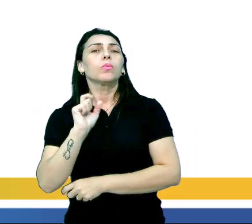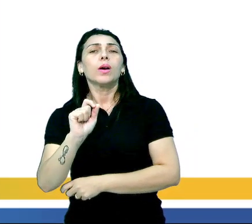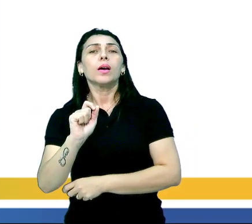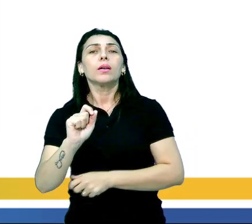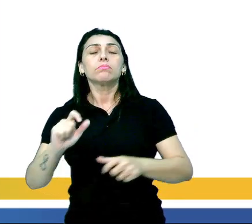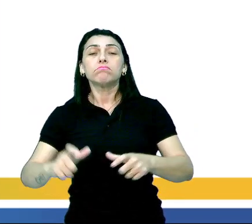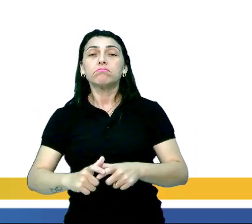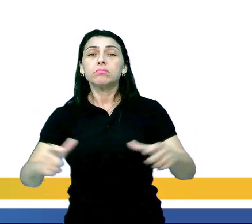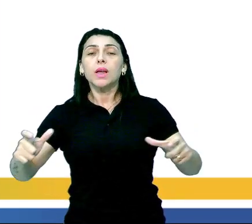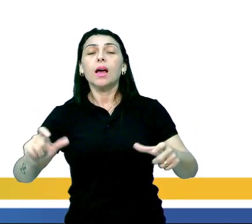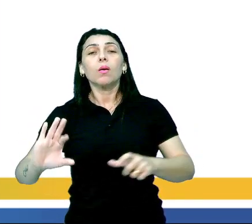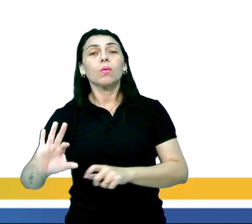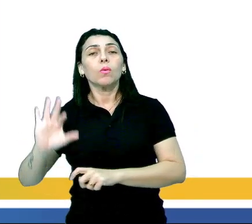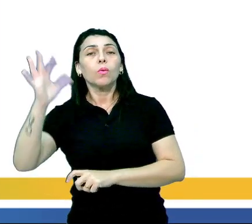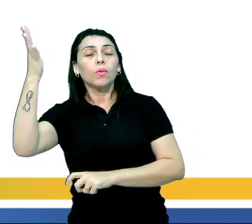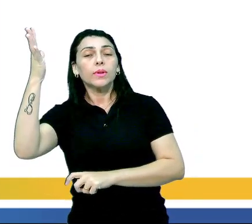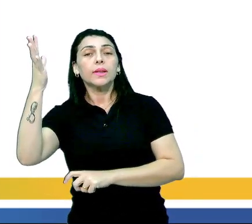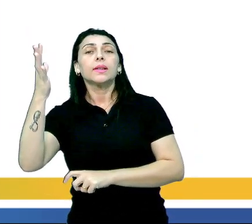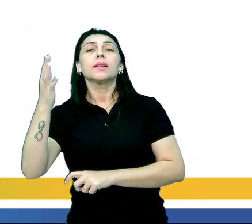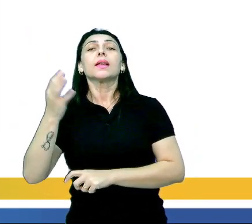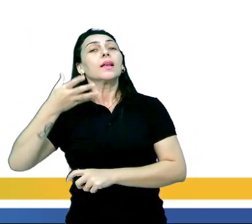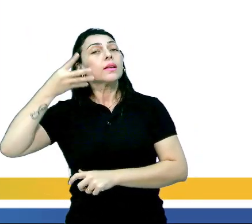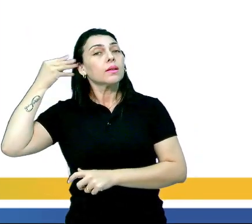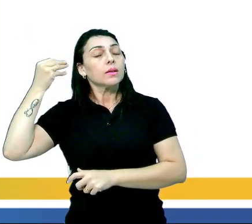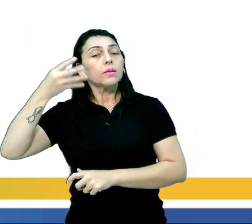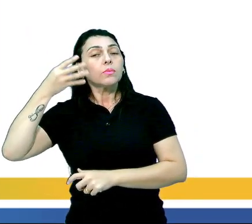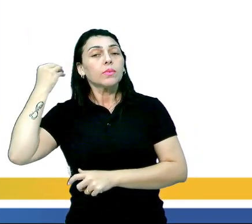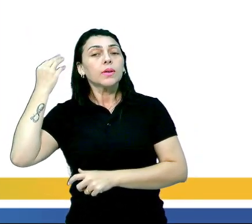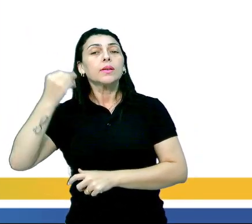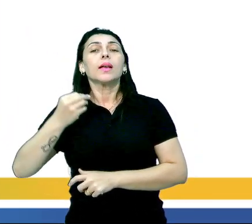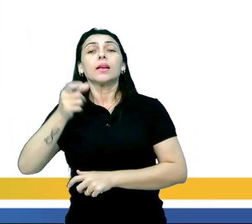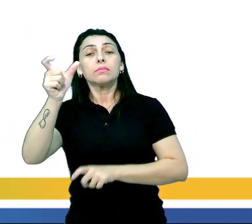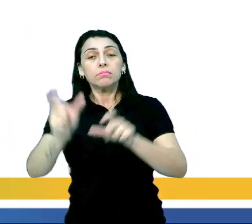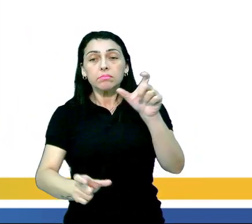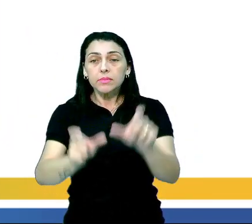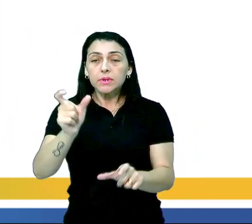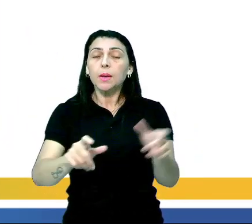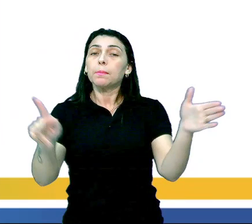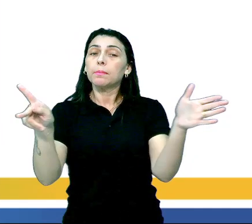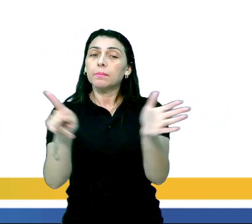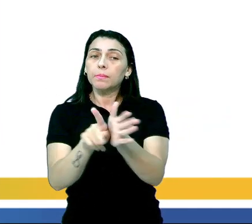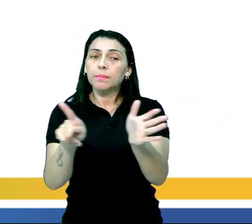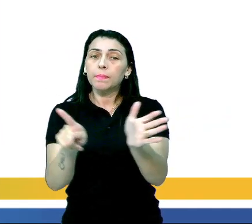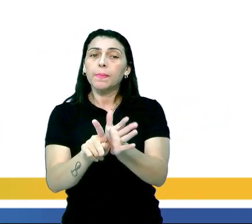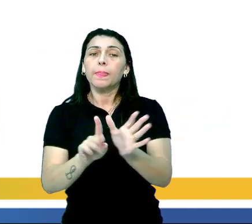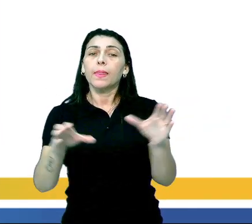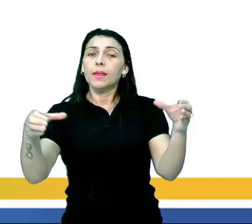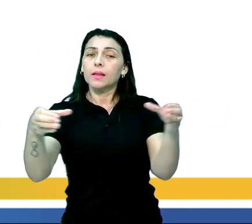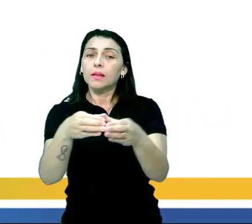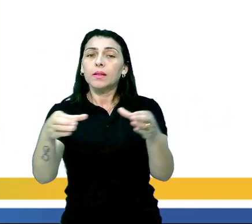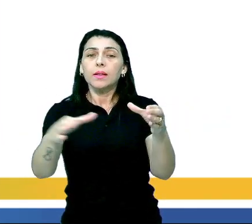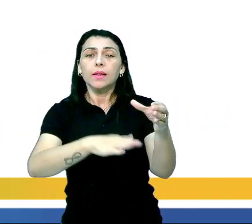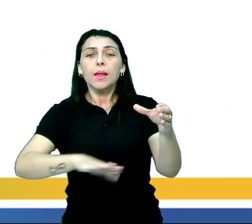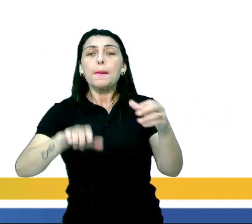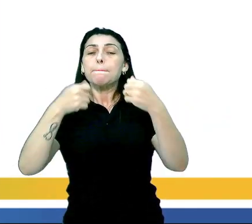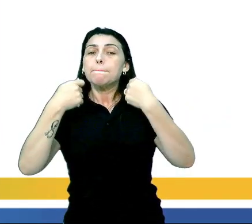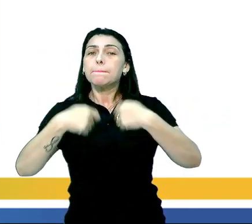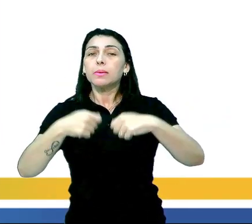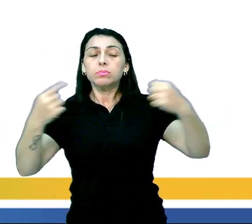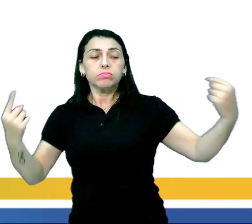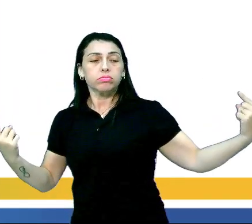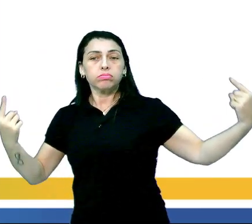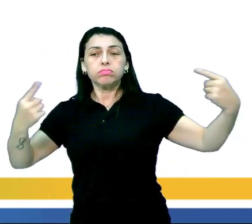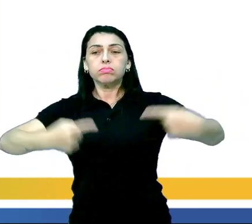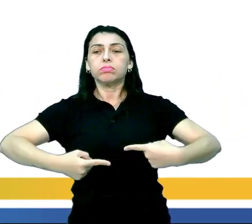esse progresso acontecer, segundo Spencer, os indivíduos pertencentes a uma determinada sociedade